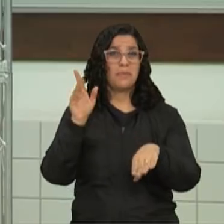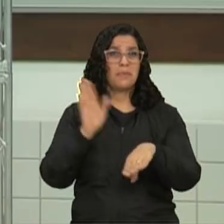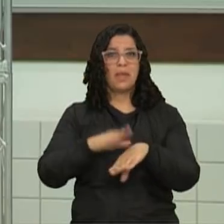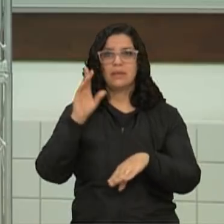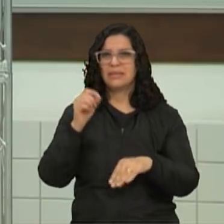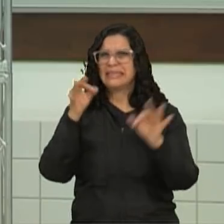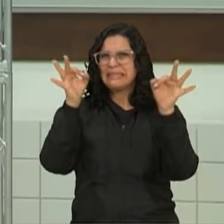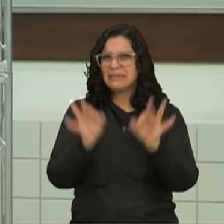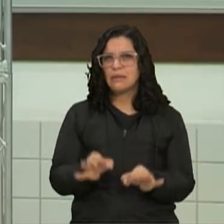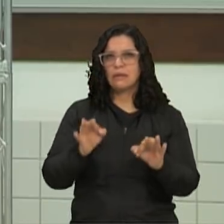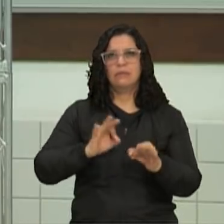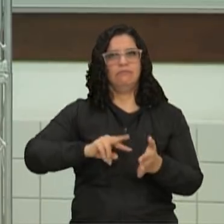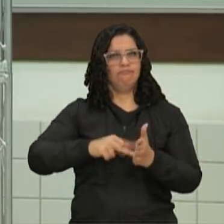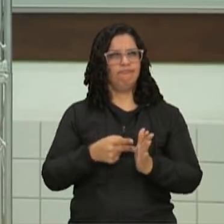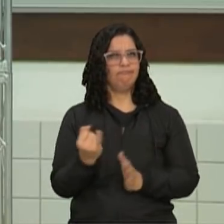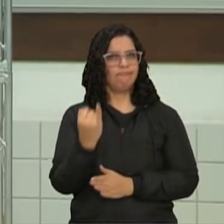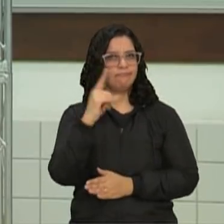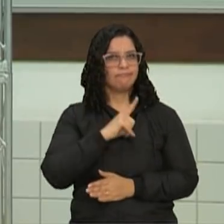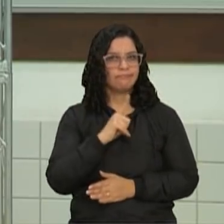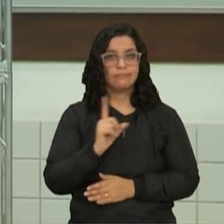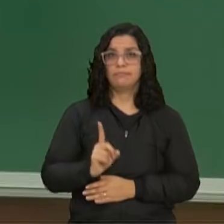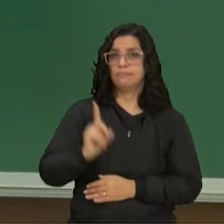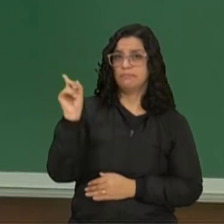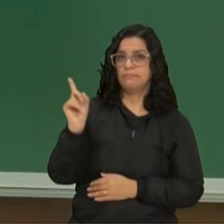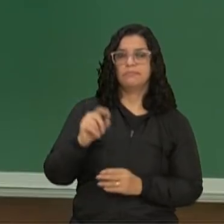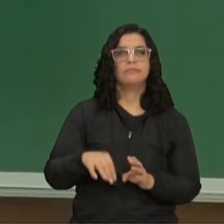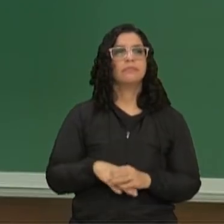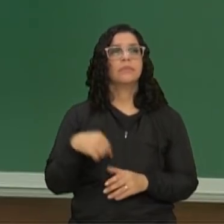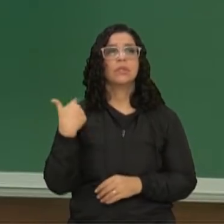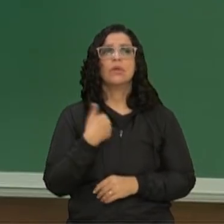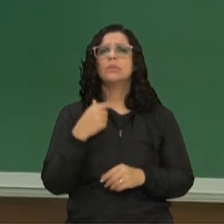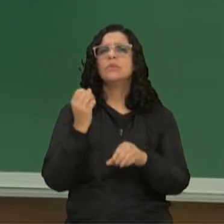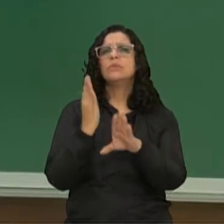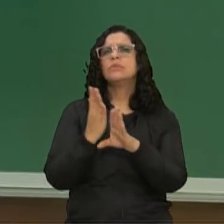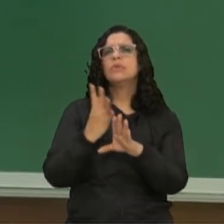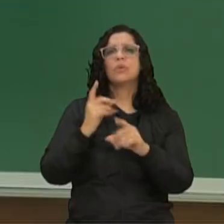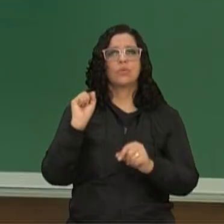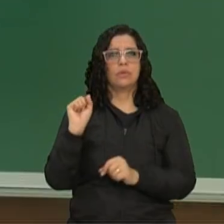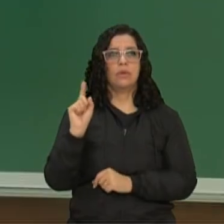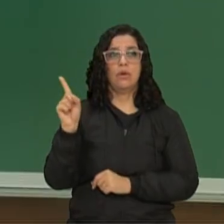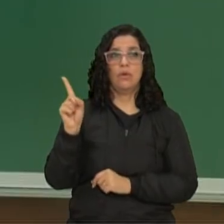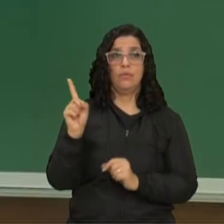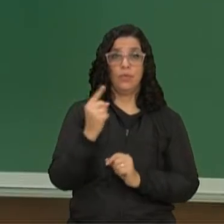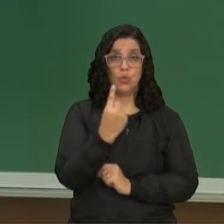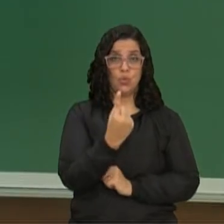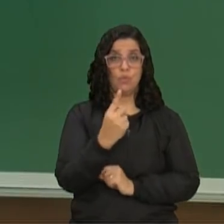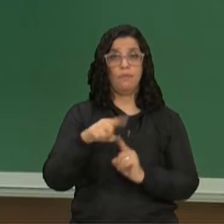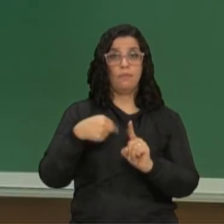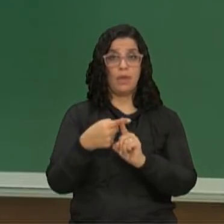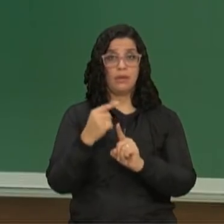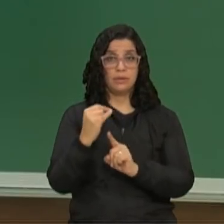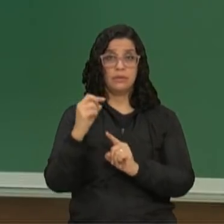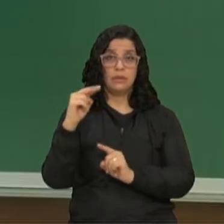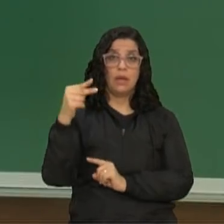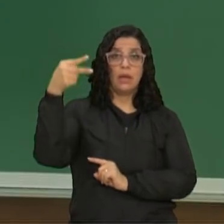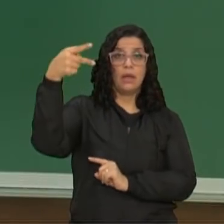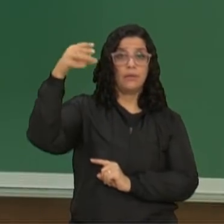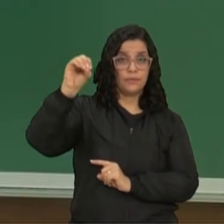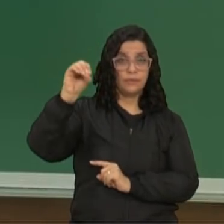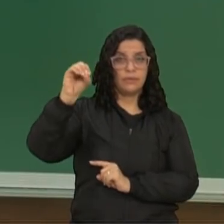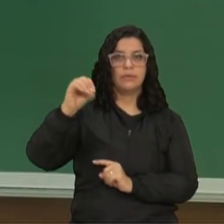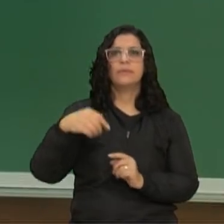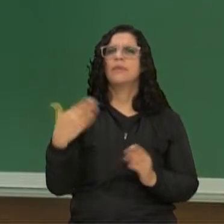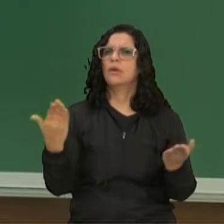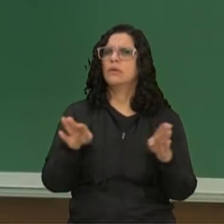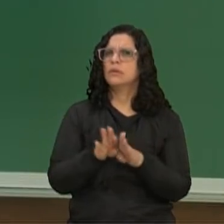mais significativo. Então vamos dar uma olhadinha como é que a gente resolve. Nós temos a potência 1 mais i elevado a 20.